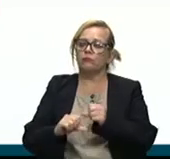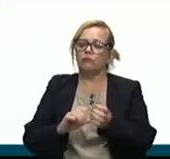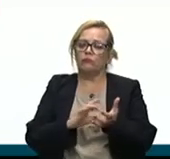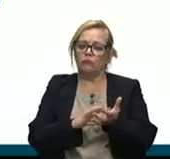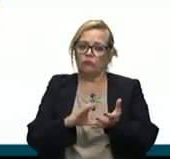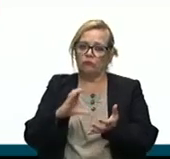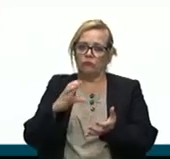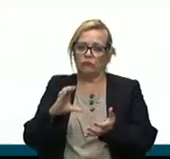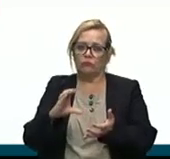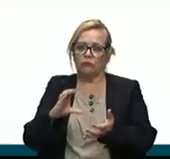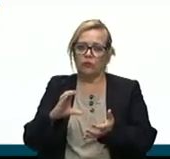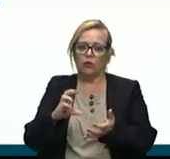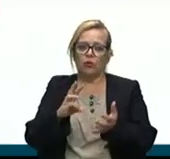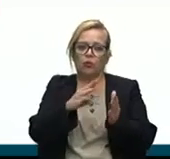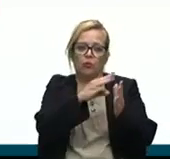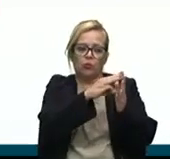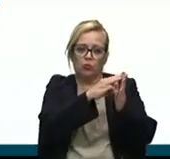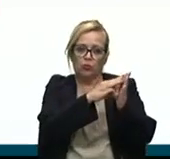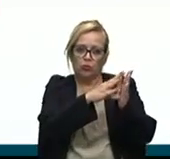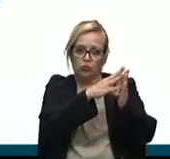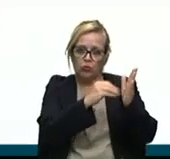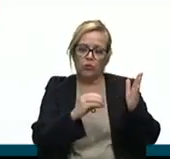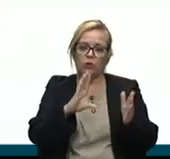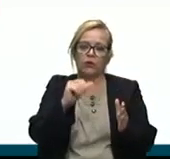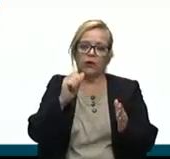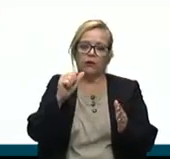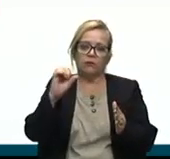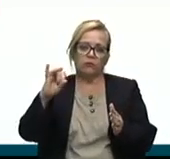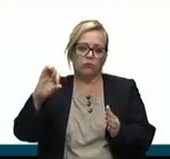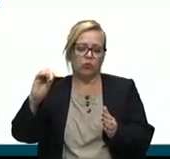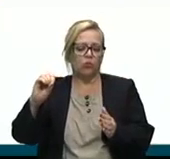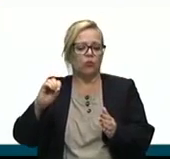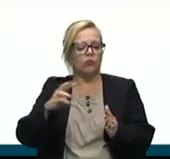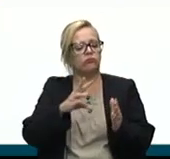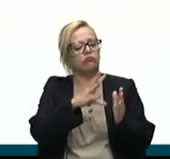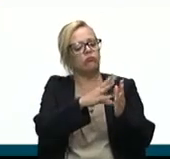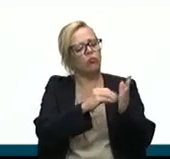na Cássio, no modelo que eu utilizo. O A da calculadora